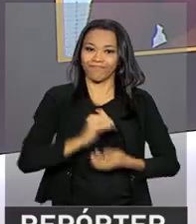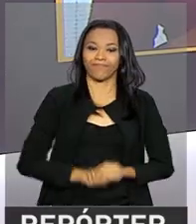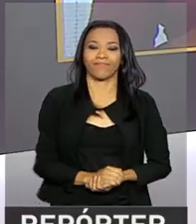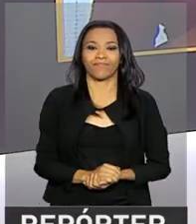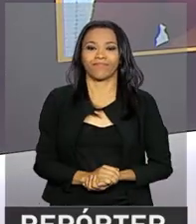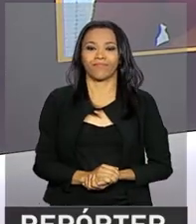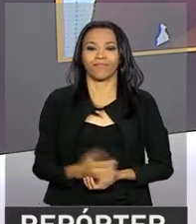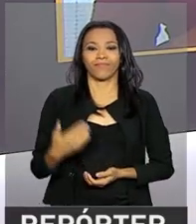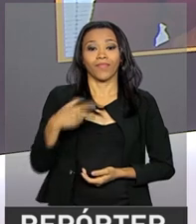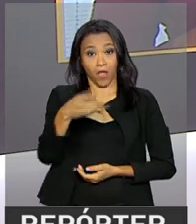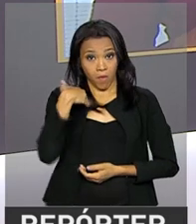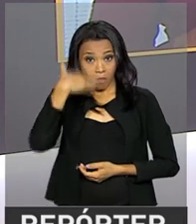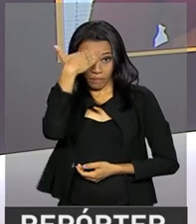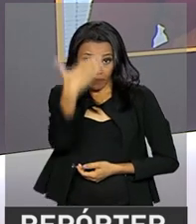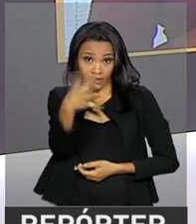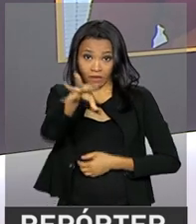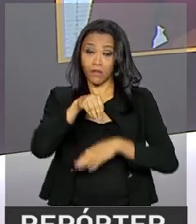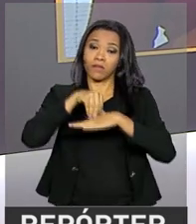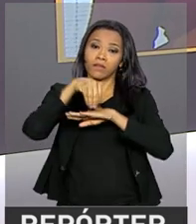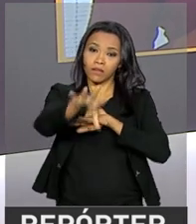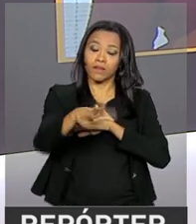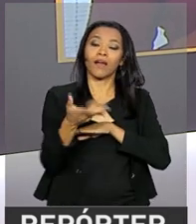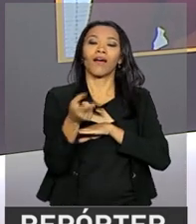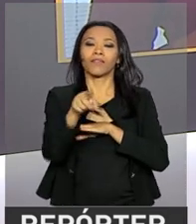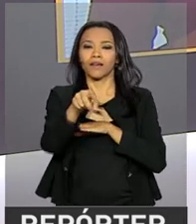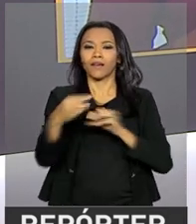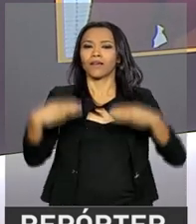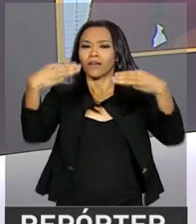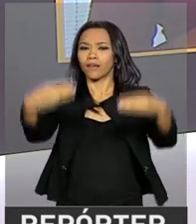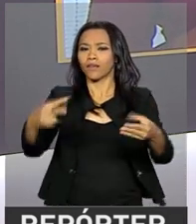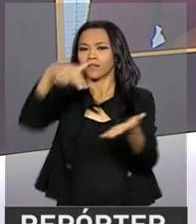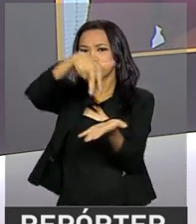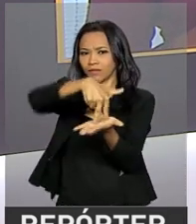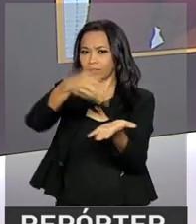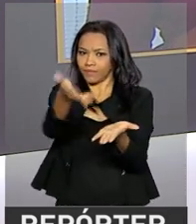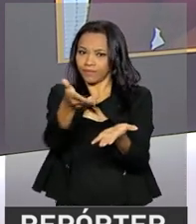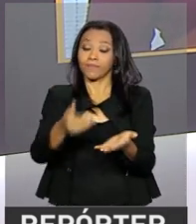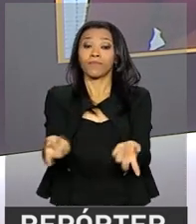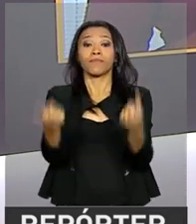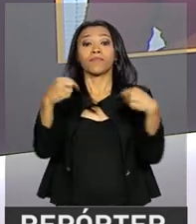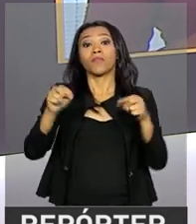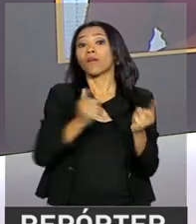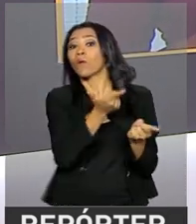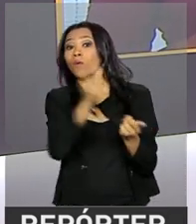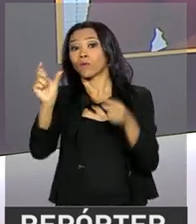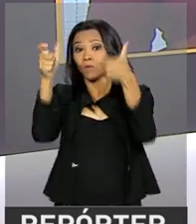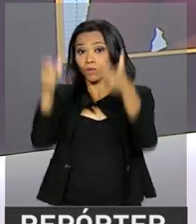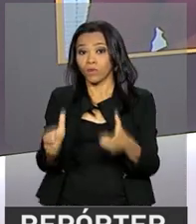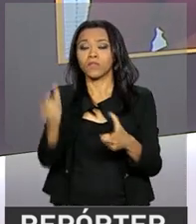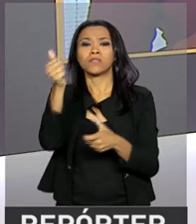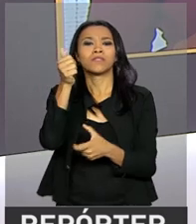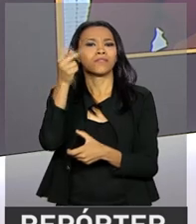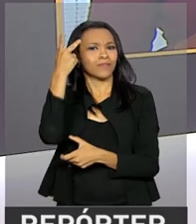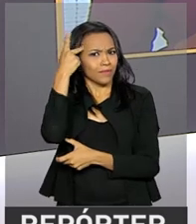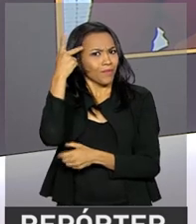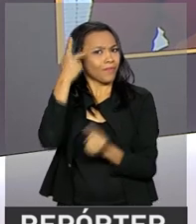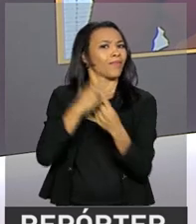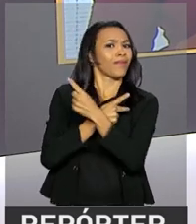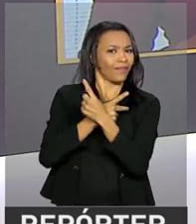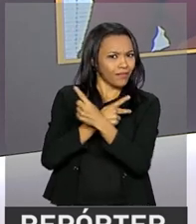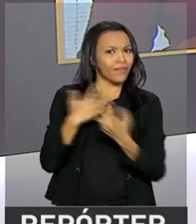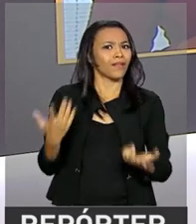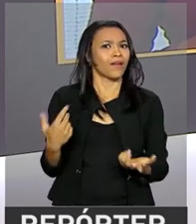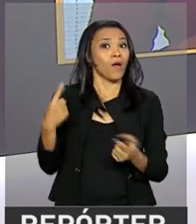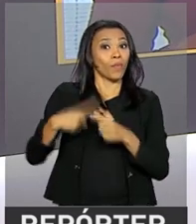Ok Gabriela obrigada pelas suas informações aí do Ministério da Educação e agora vamos ao vivo para São Paulo na nossa redação lá em São Paulo